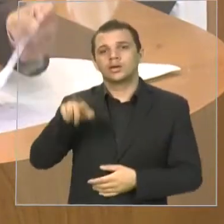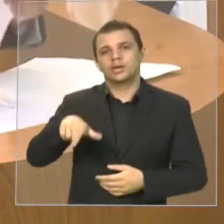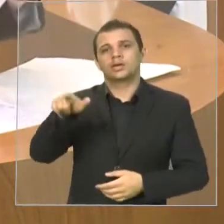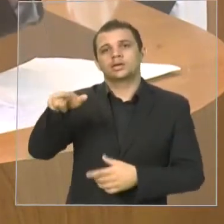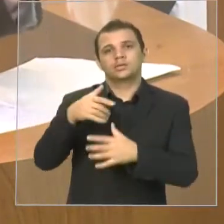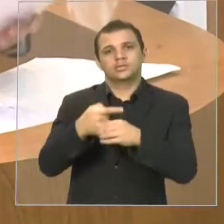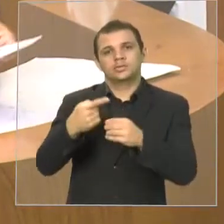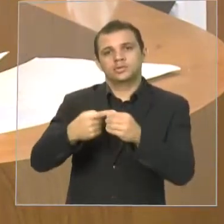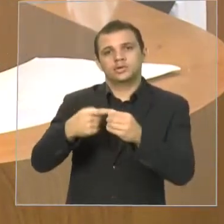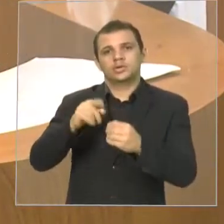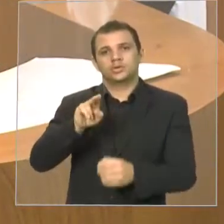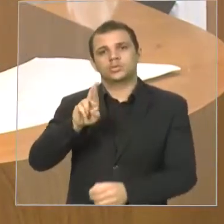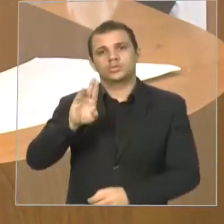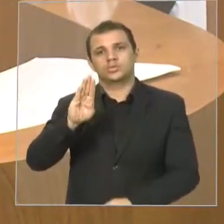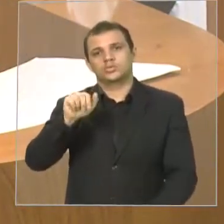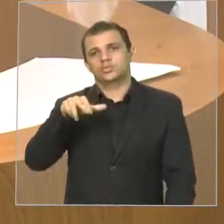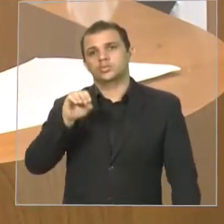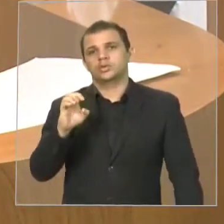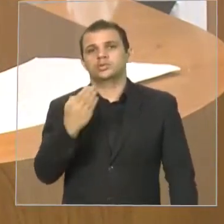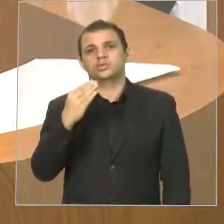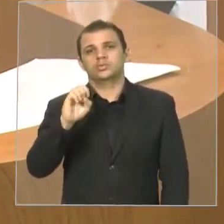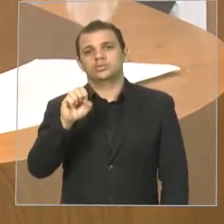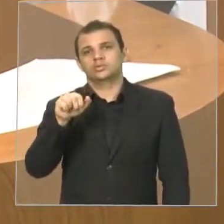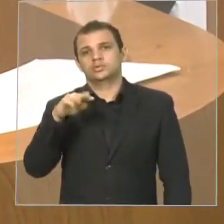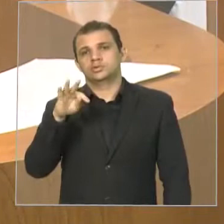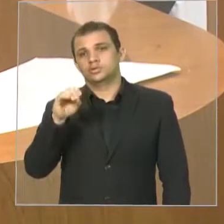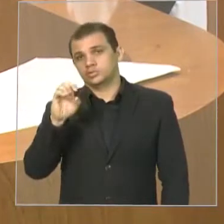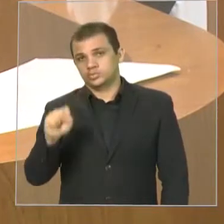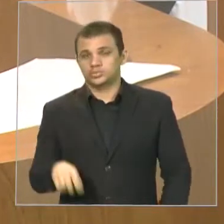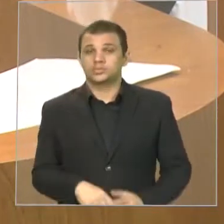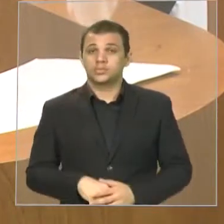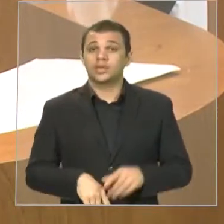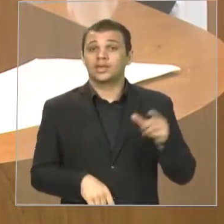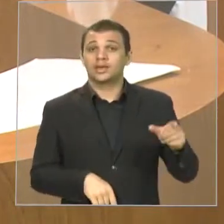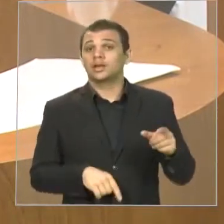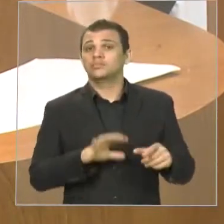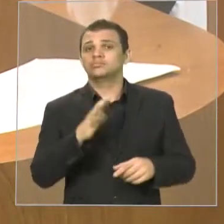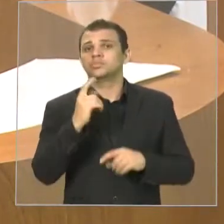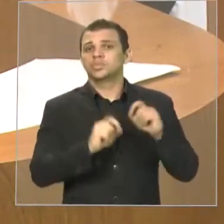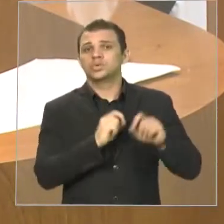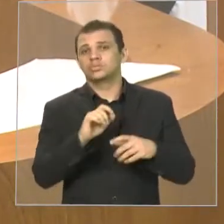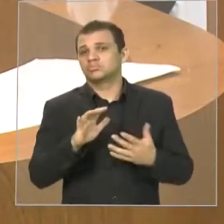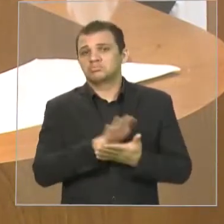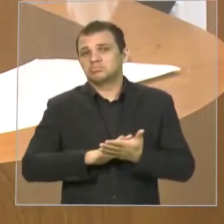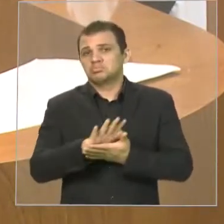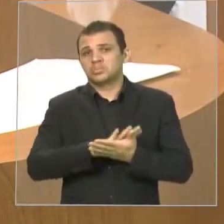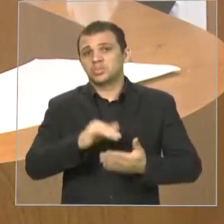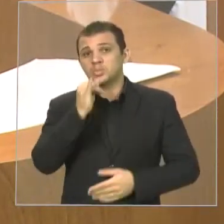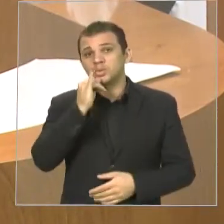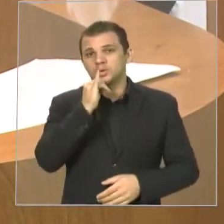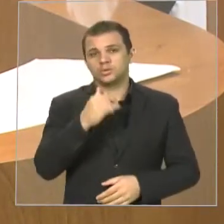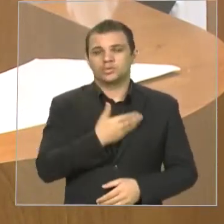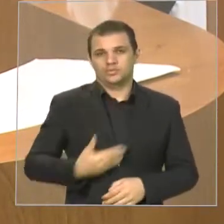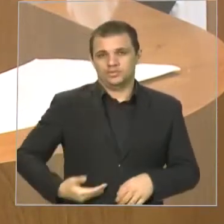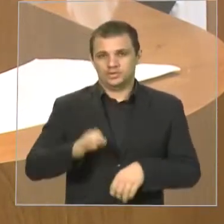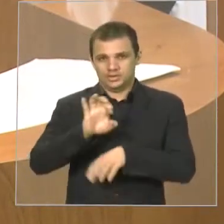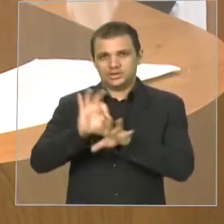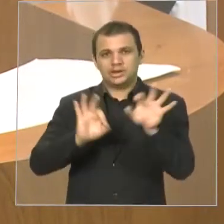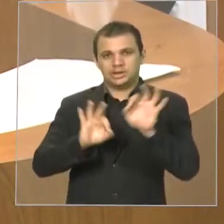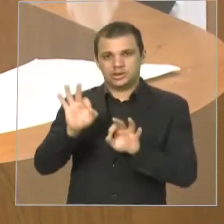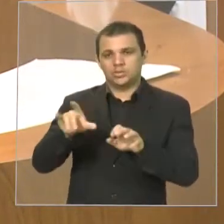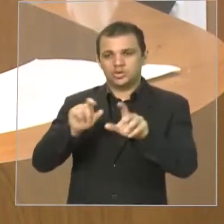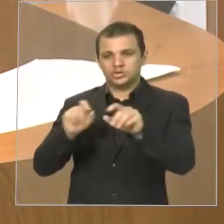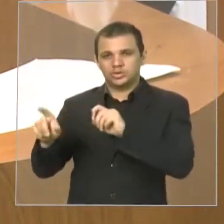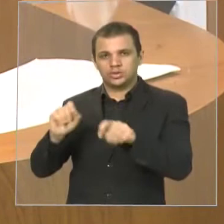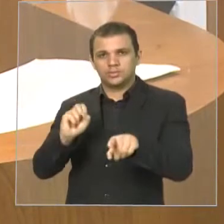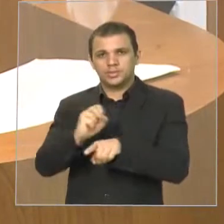Nenhum. O governo do estado faz um seletivo na cidade de Carolina, e nesse seletivo na cidade de Carolina,